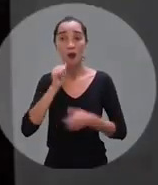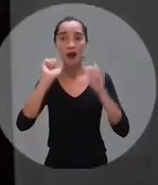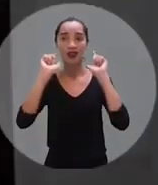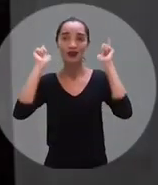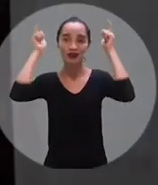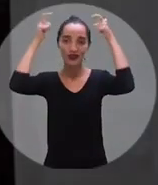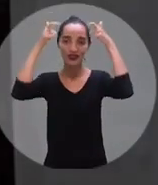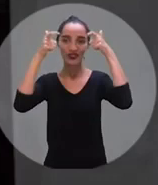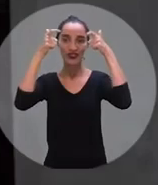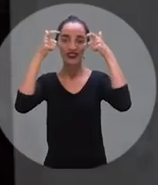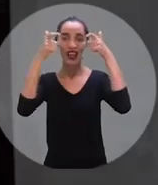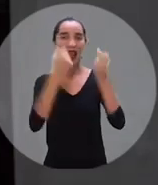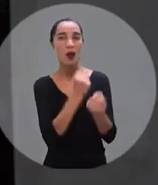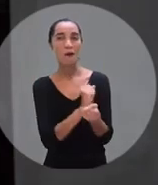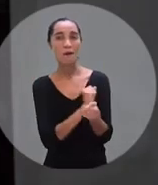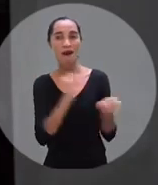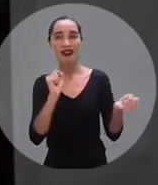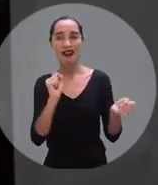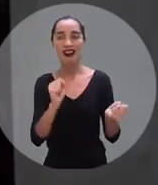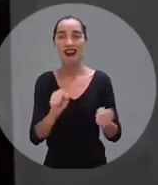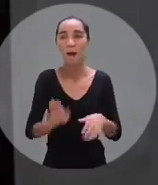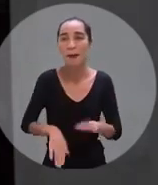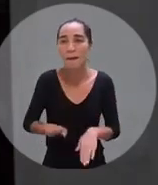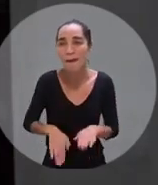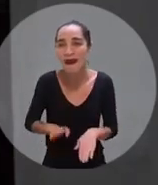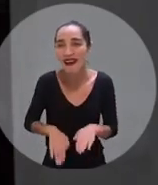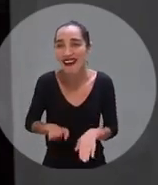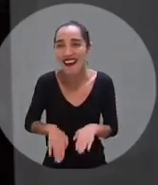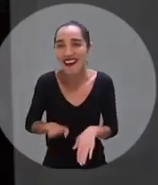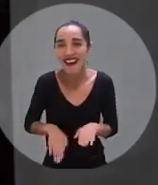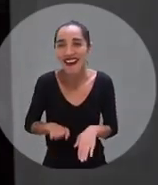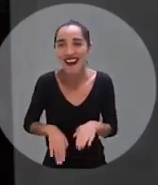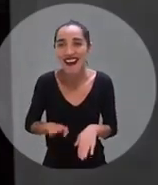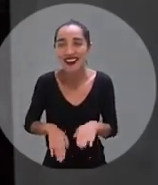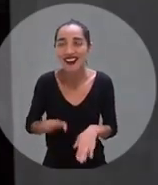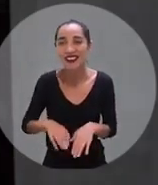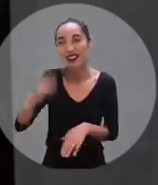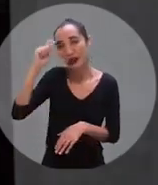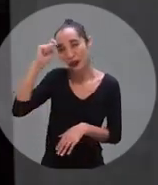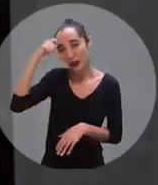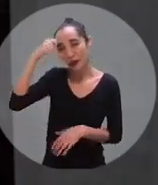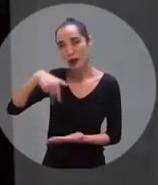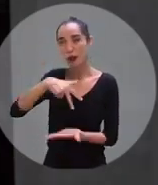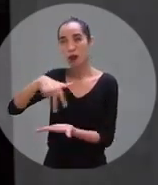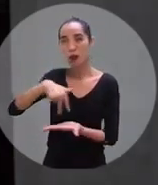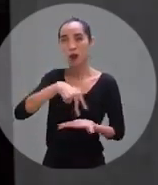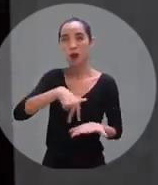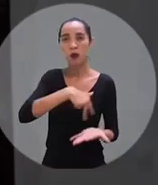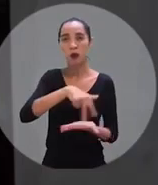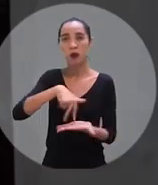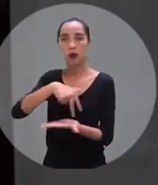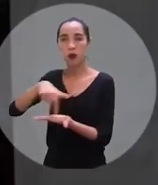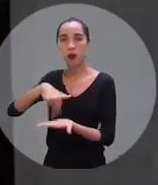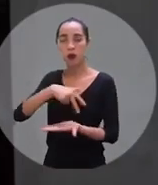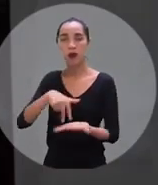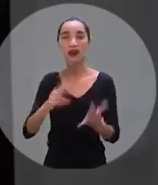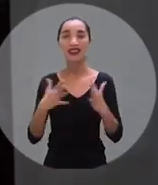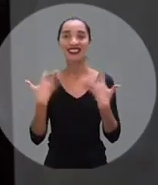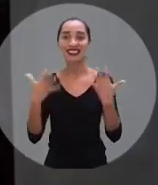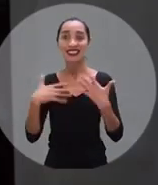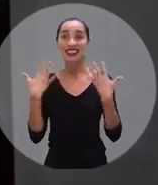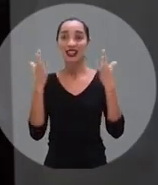E no dia que ela libertou os negros, teve um tambor, 3 dias. Rufando tambor aí, nega